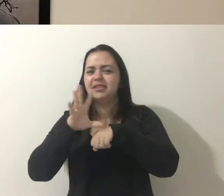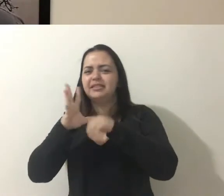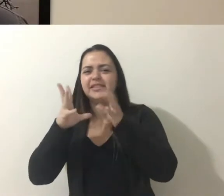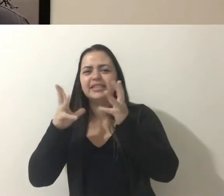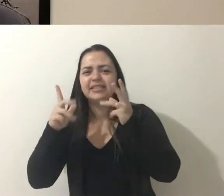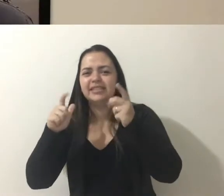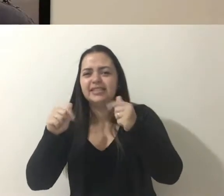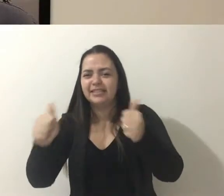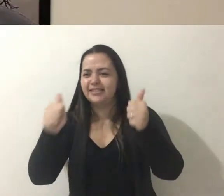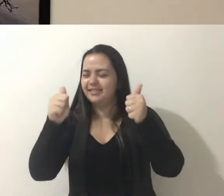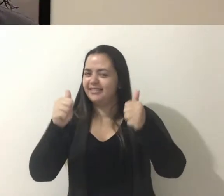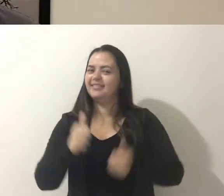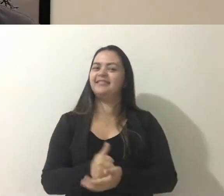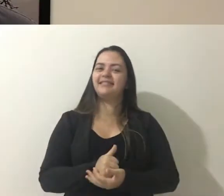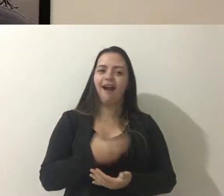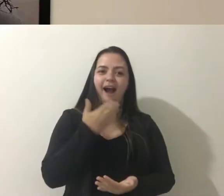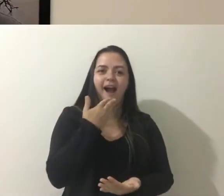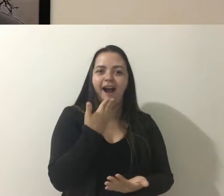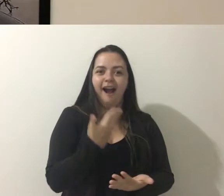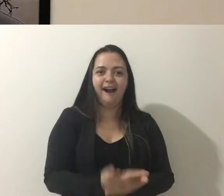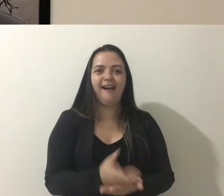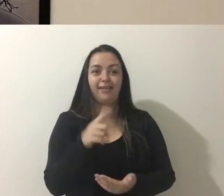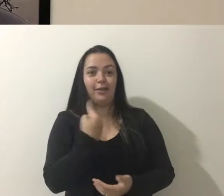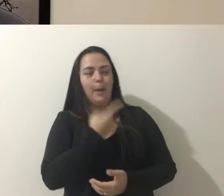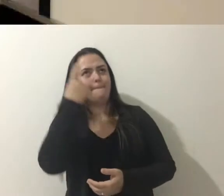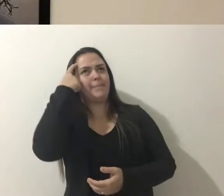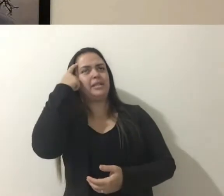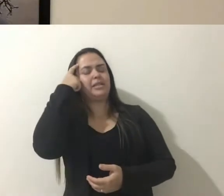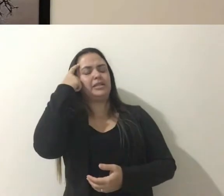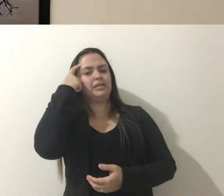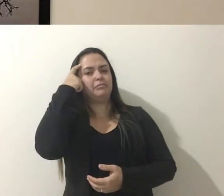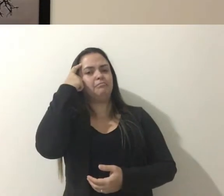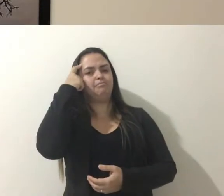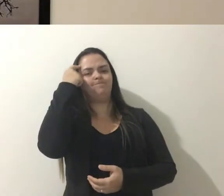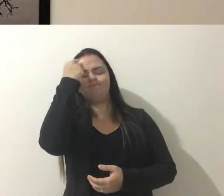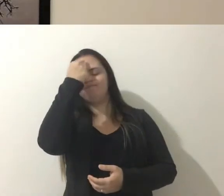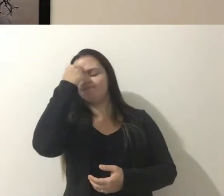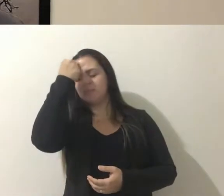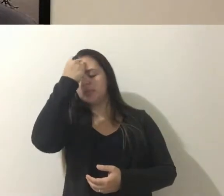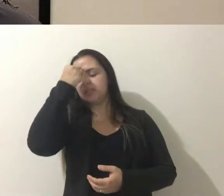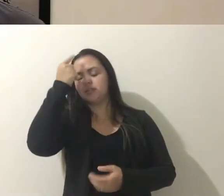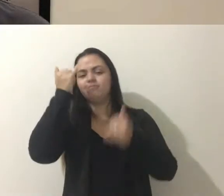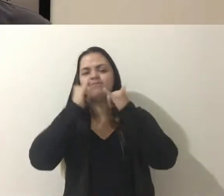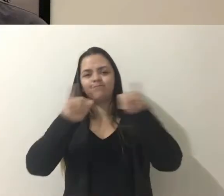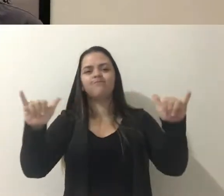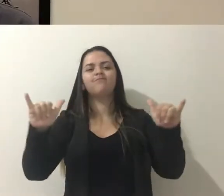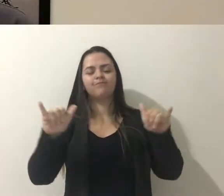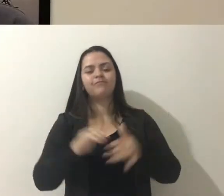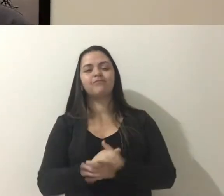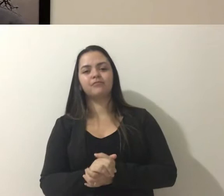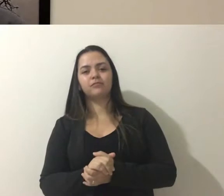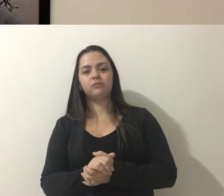espetacular, que nós devemos pensar, que nós devemos parar para meditar nessa